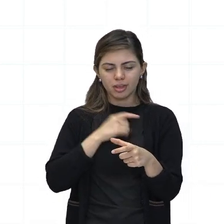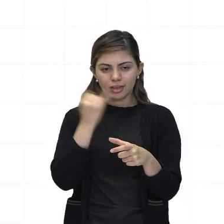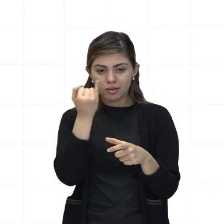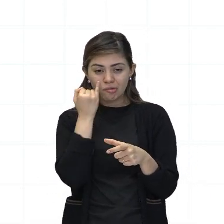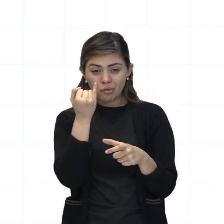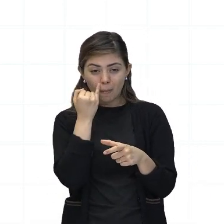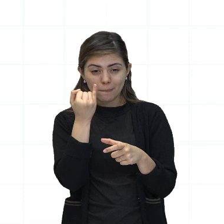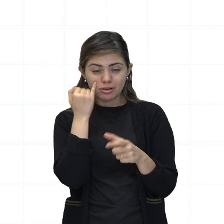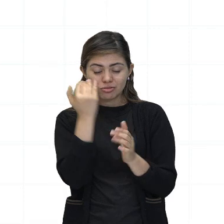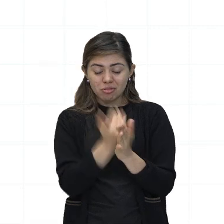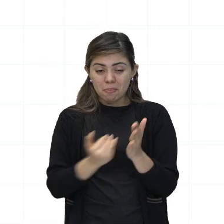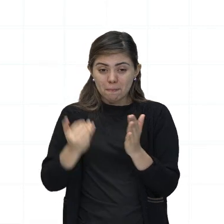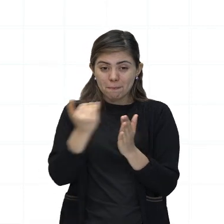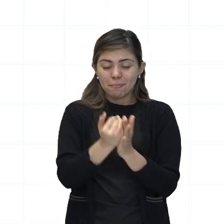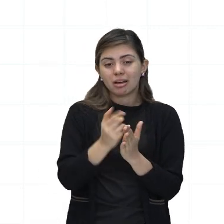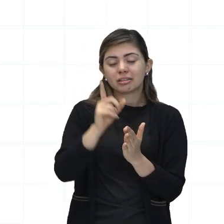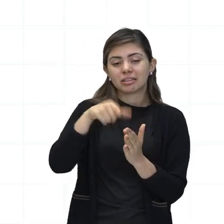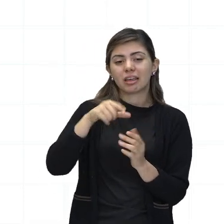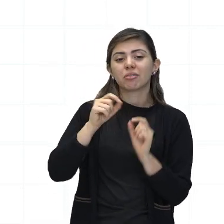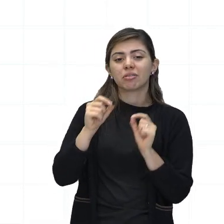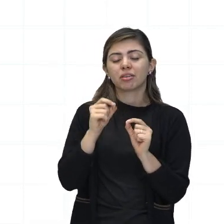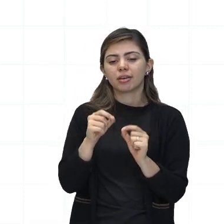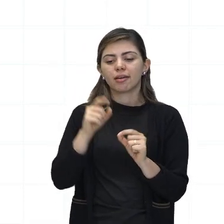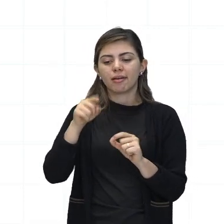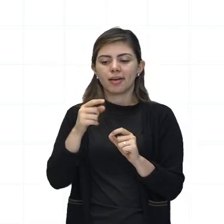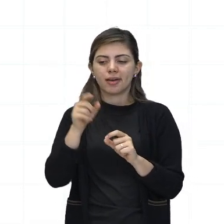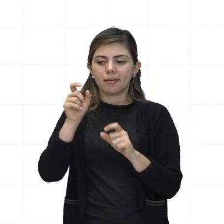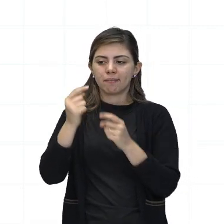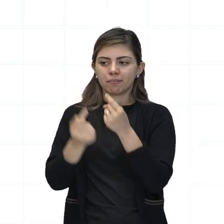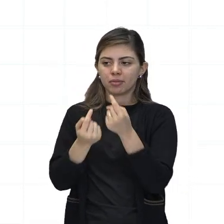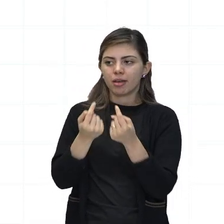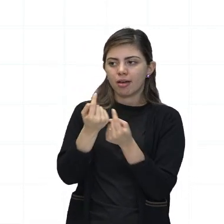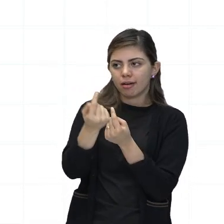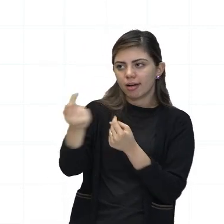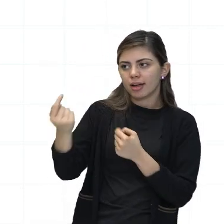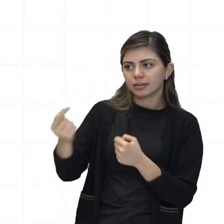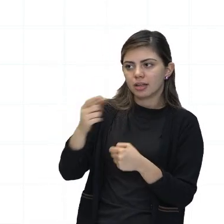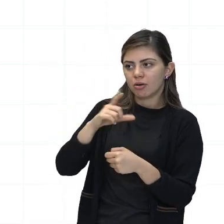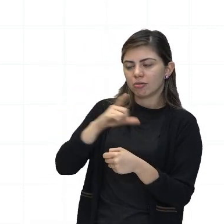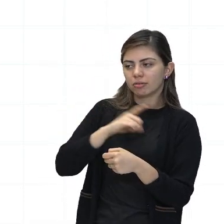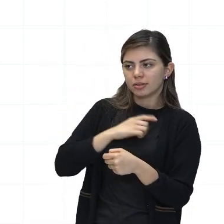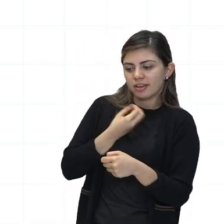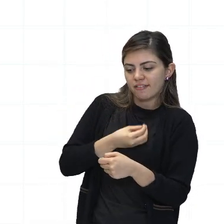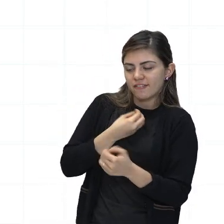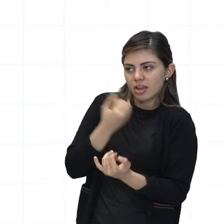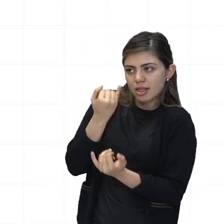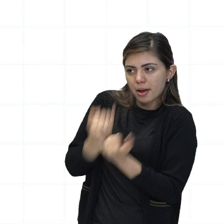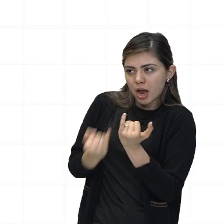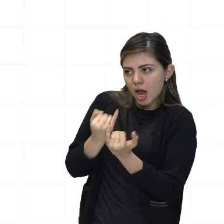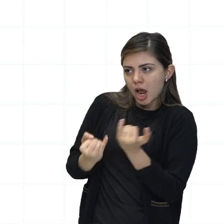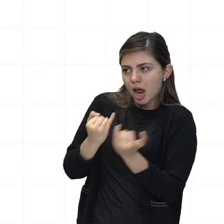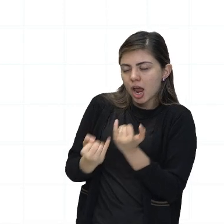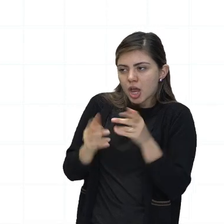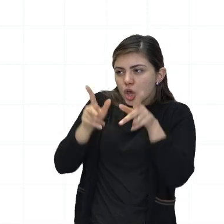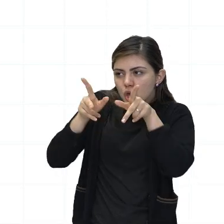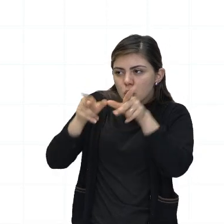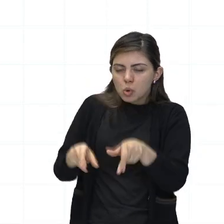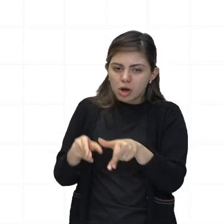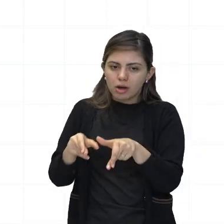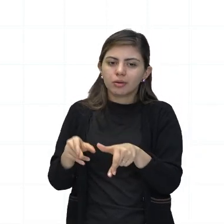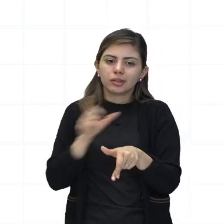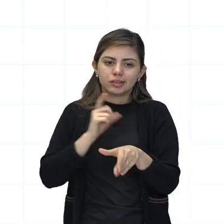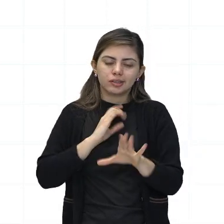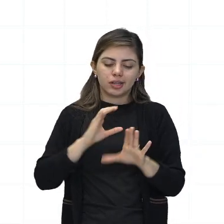eles já são indivíduos iguais, com as mesmas características, eles estão classificados aí